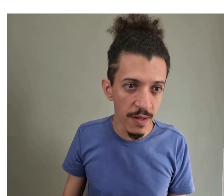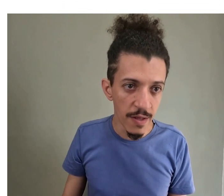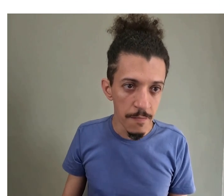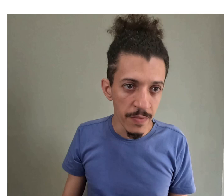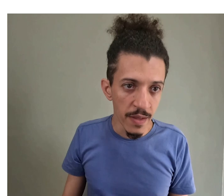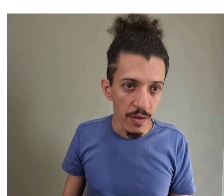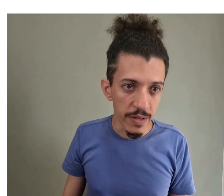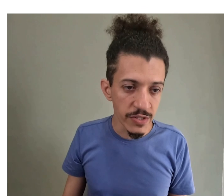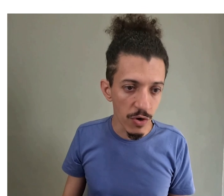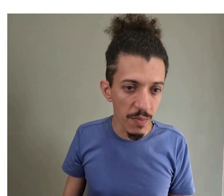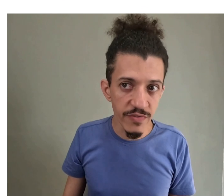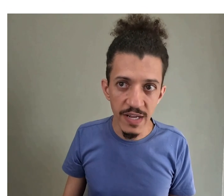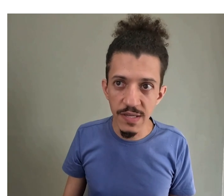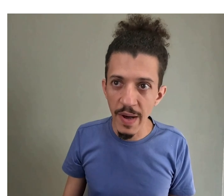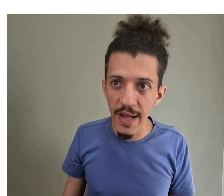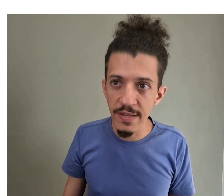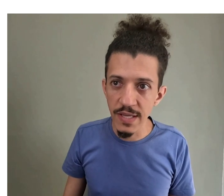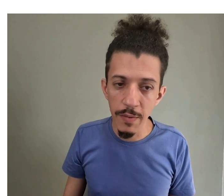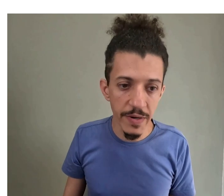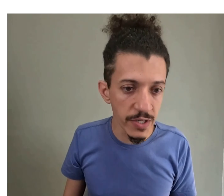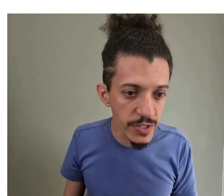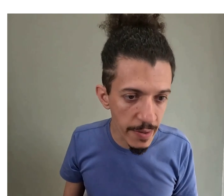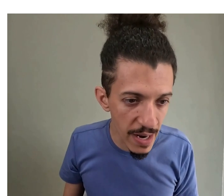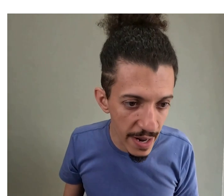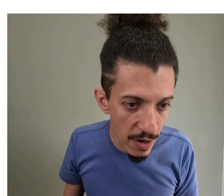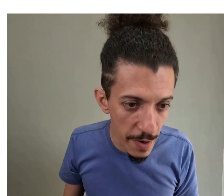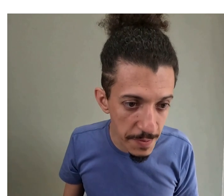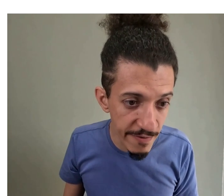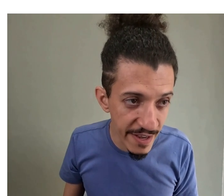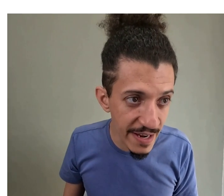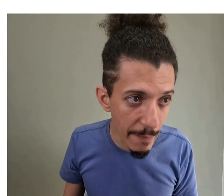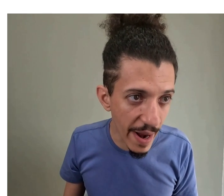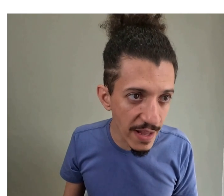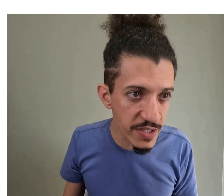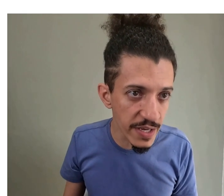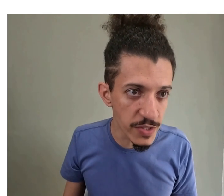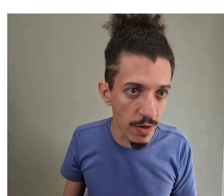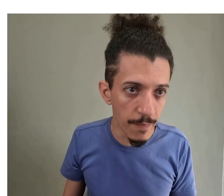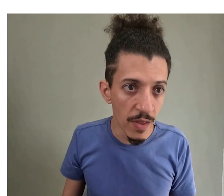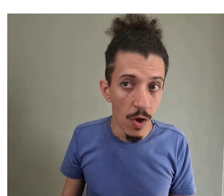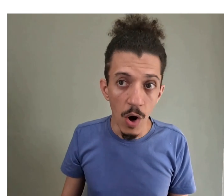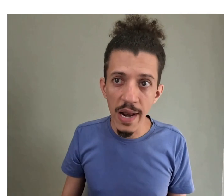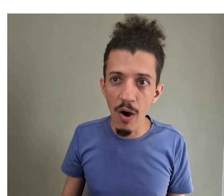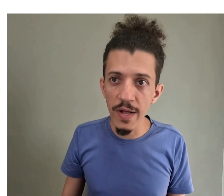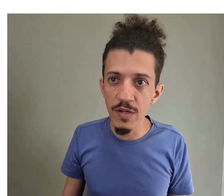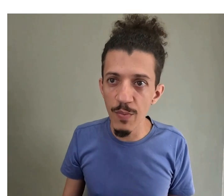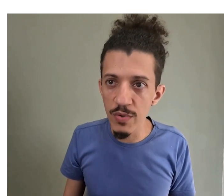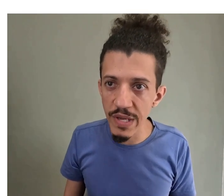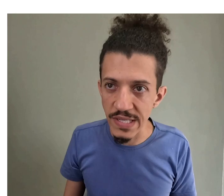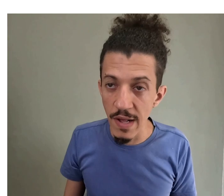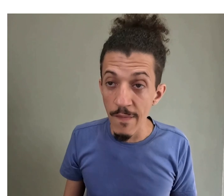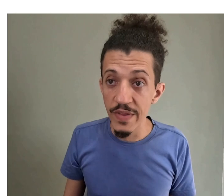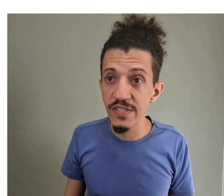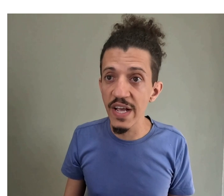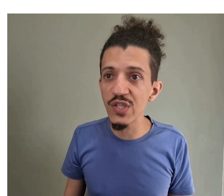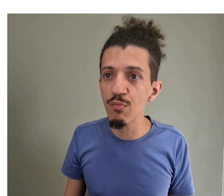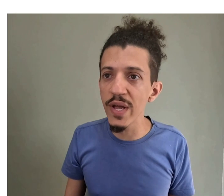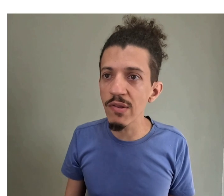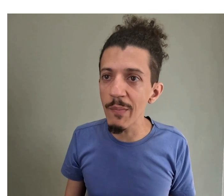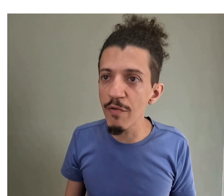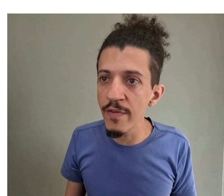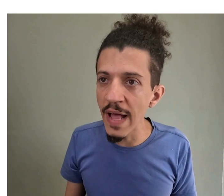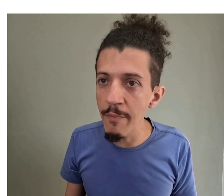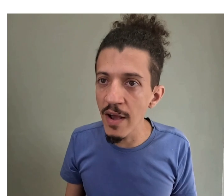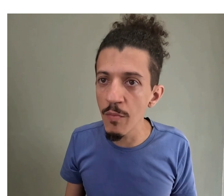frases. Eu deixei algumas frases separadas aqui para a gente trabalhar agora, para você ver aqui na prática isso. Ó. Olha a ordem do português. Desejo